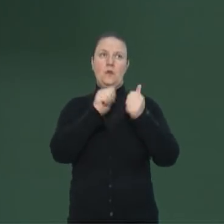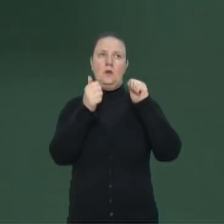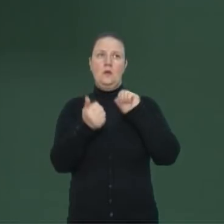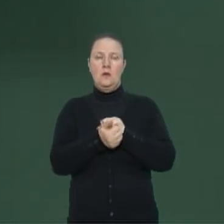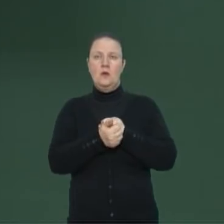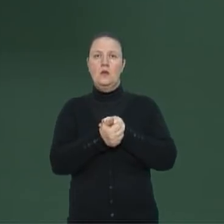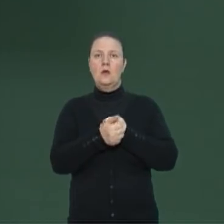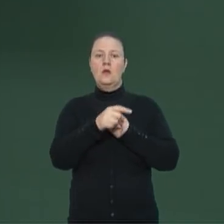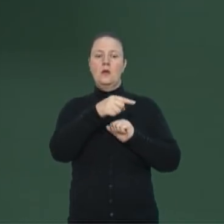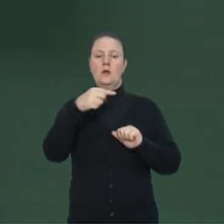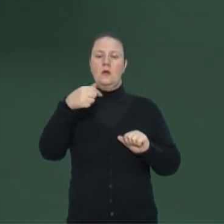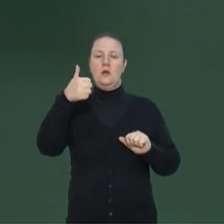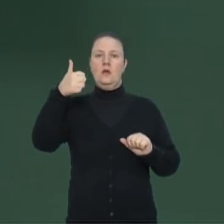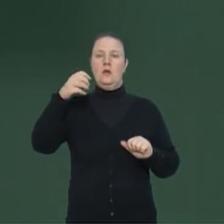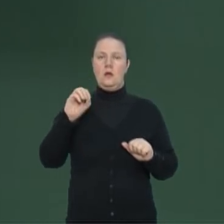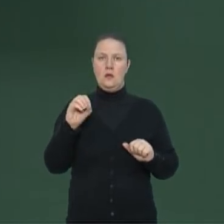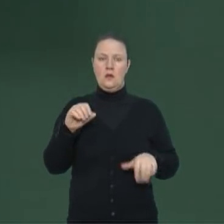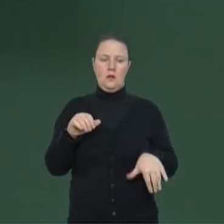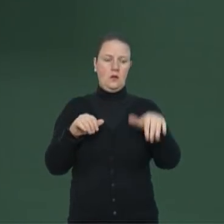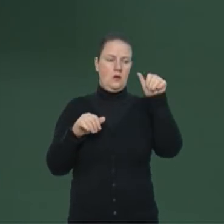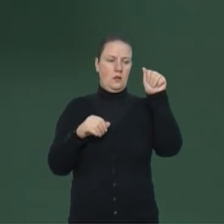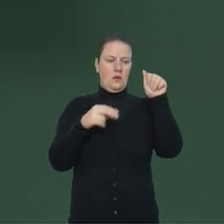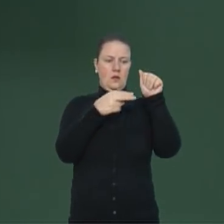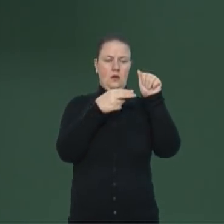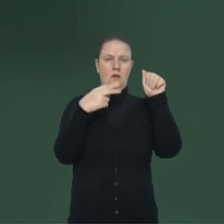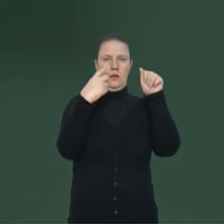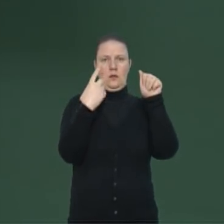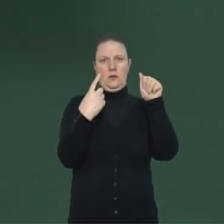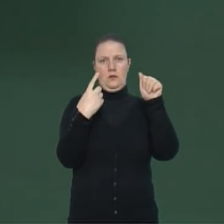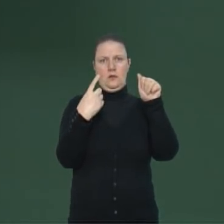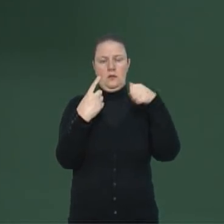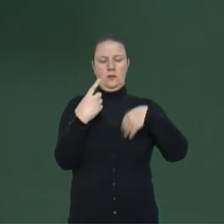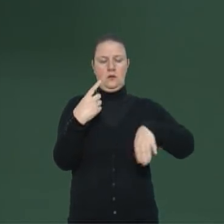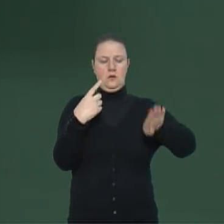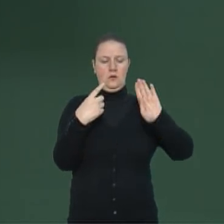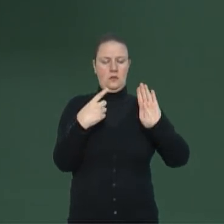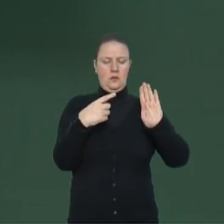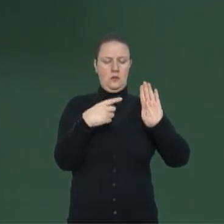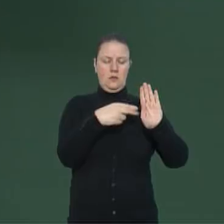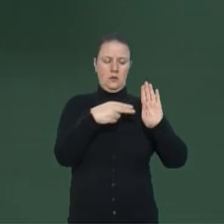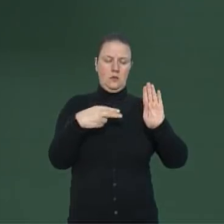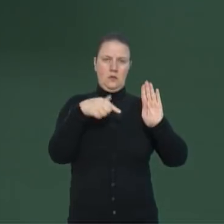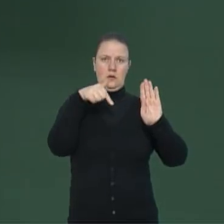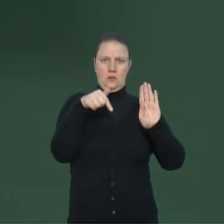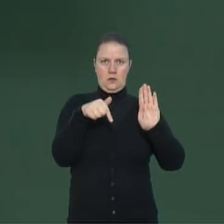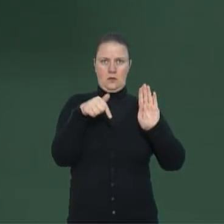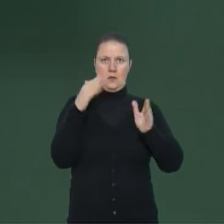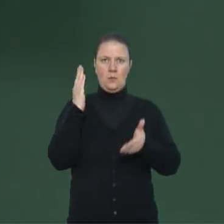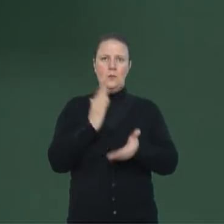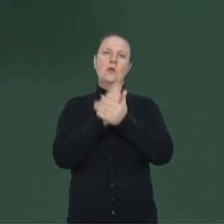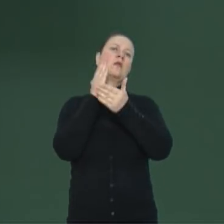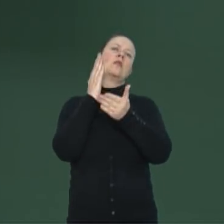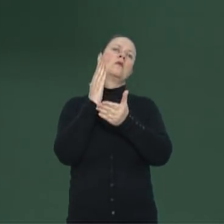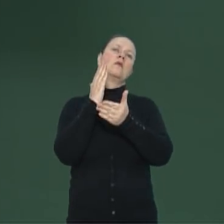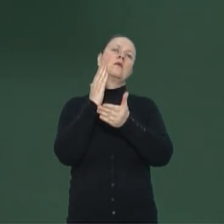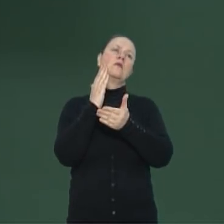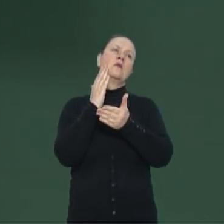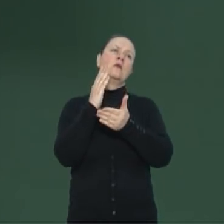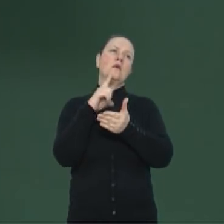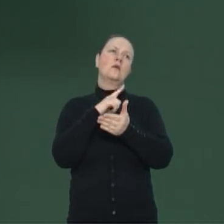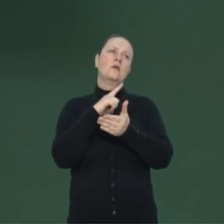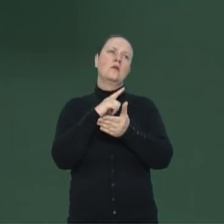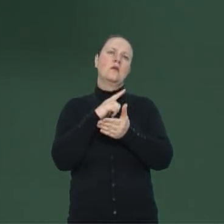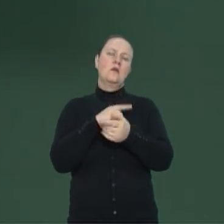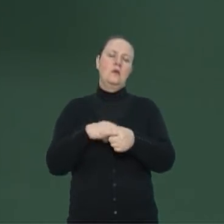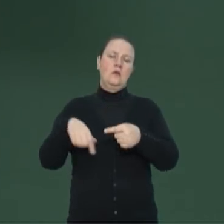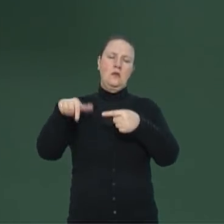para cá, menos 10, né? O A é 1, beleza, né? E o B é 7. A metade de 7, eu coloquei 7 sobre